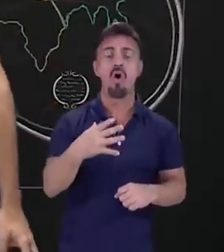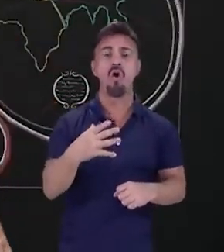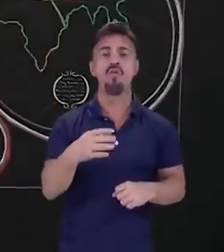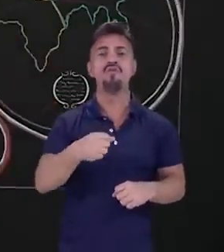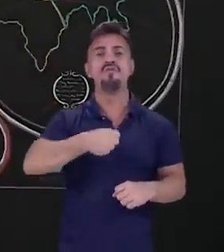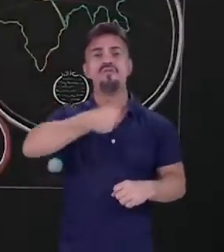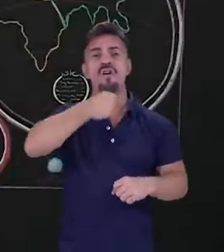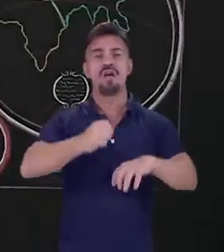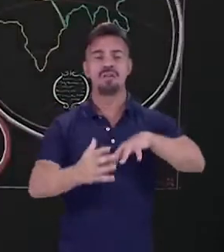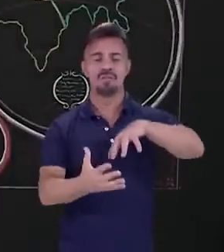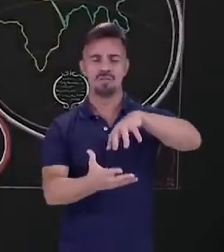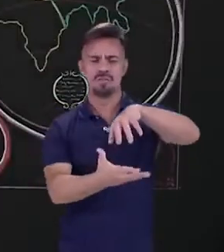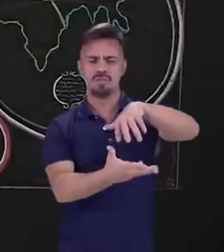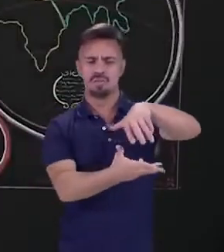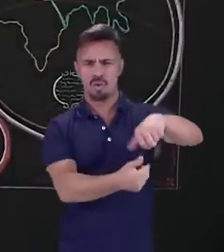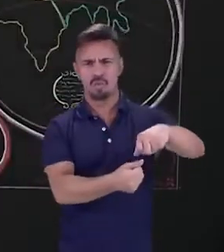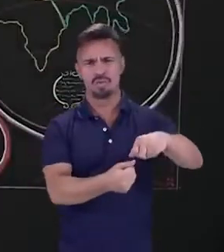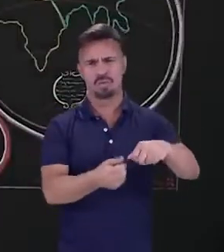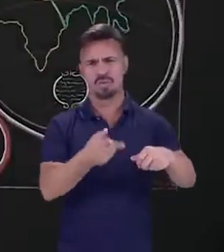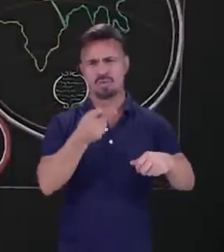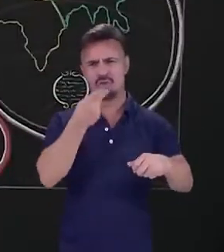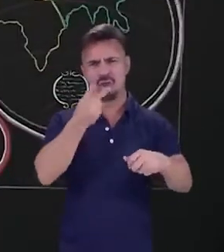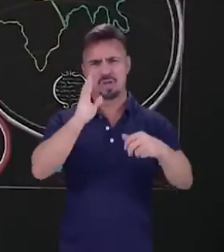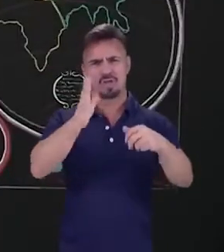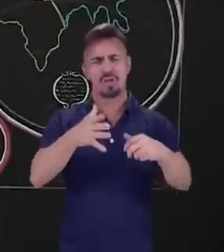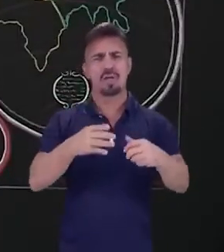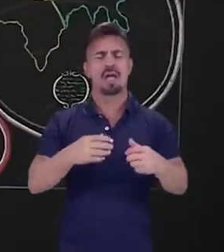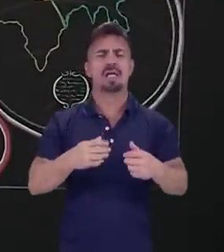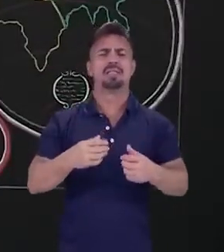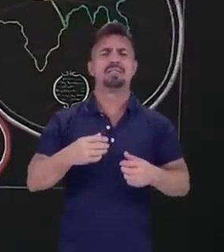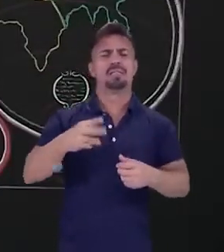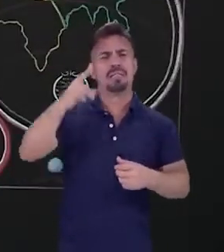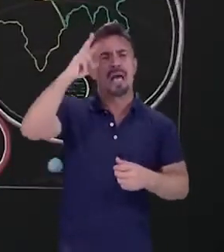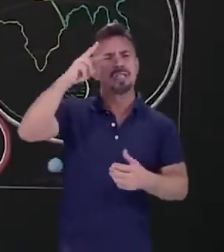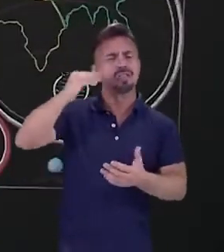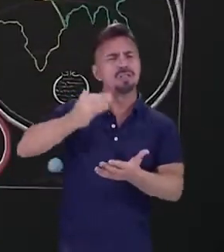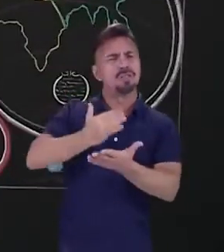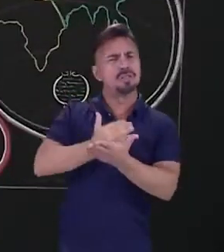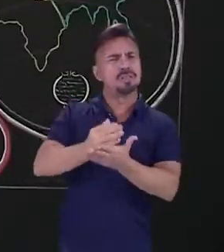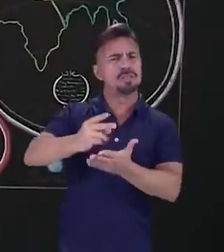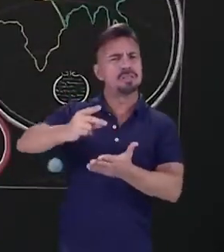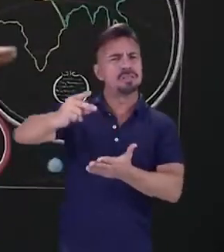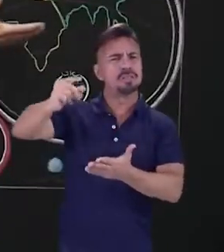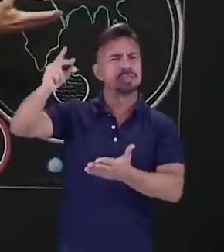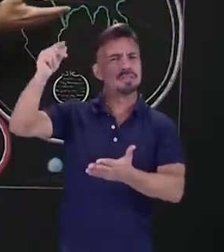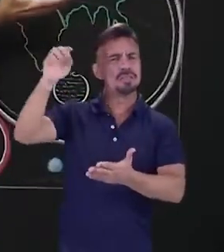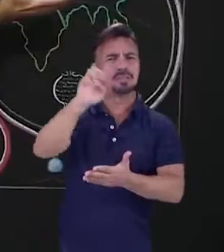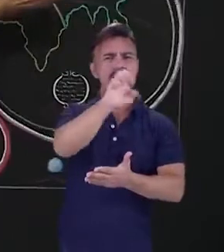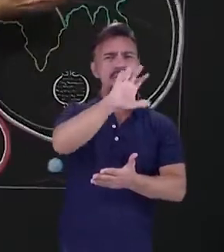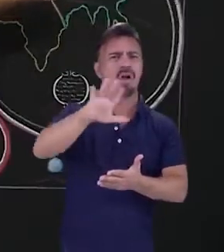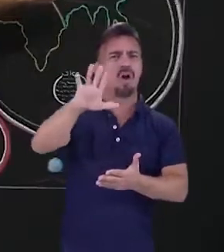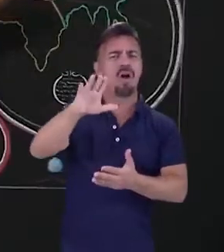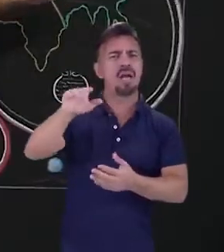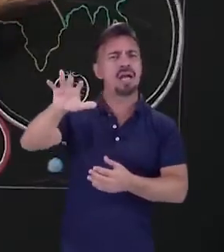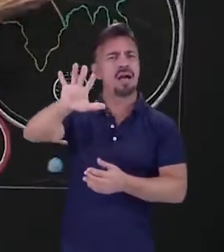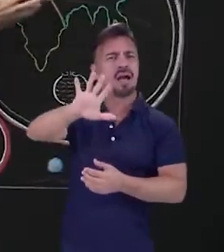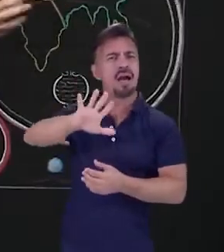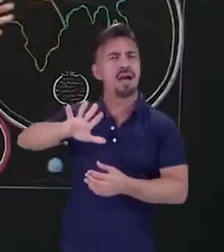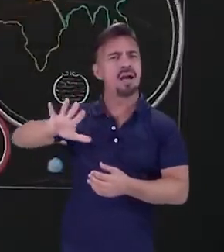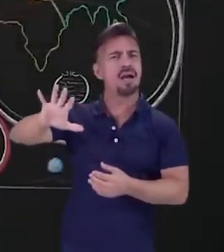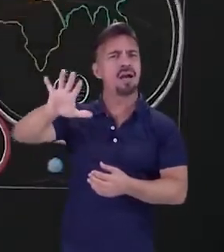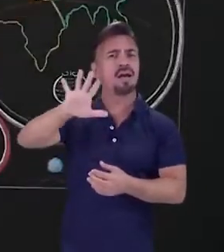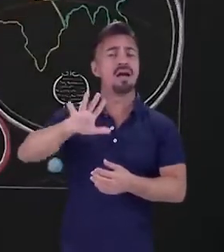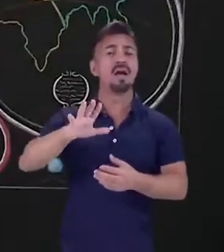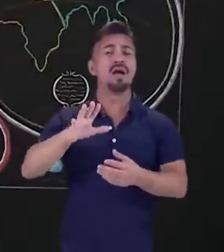Vamos discutir isso aqui. Como eu comentei com você, desde o início da história europeia, se entendia essa área aqui, mais